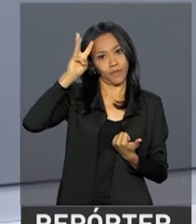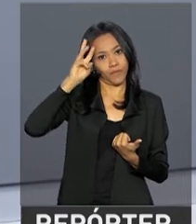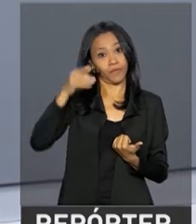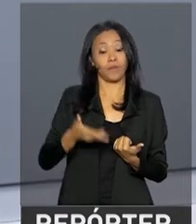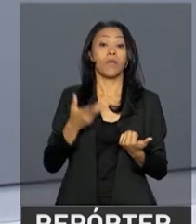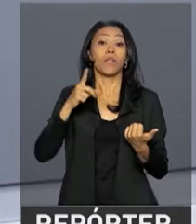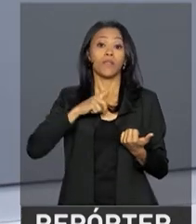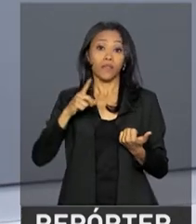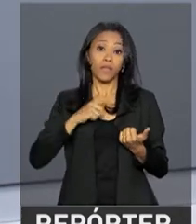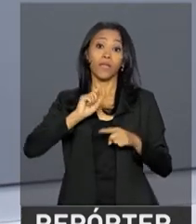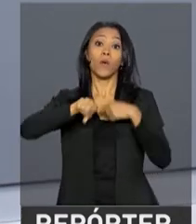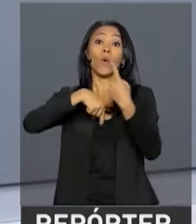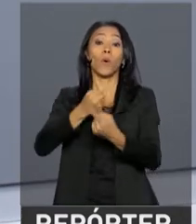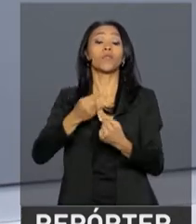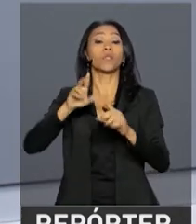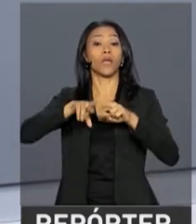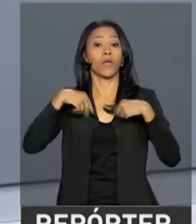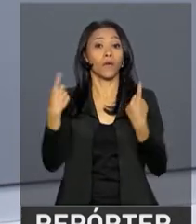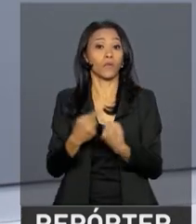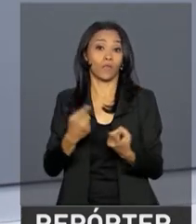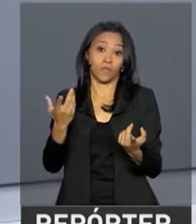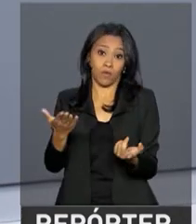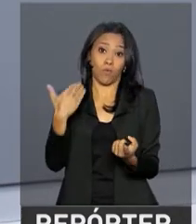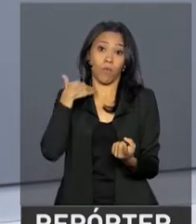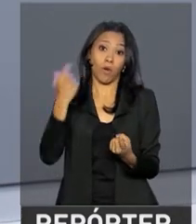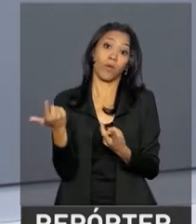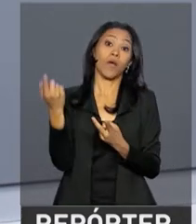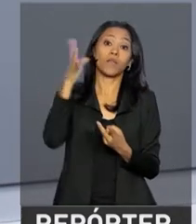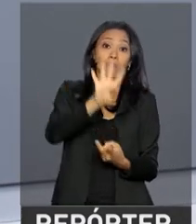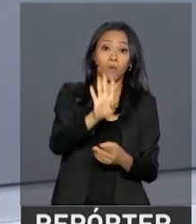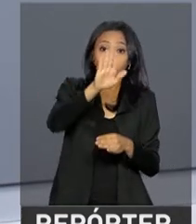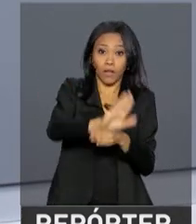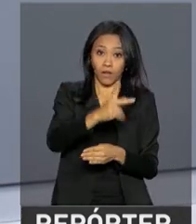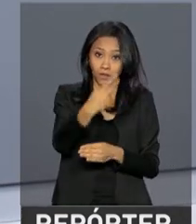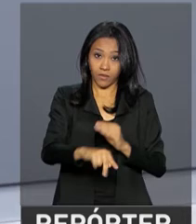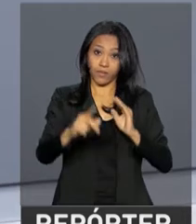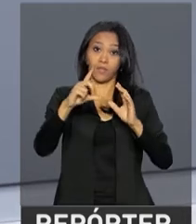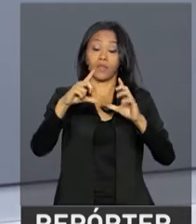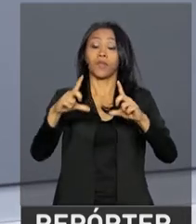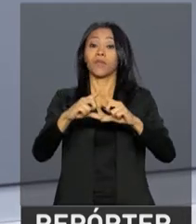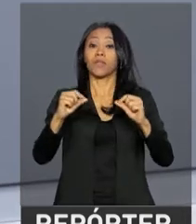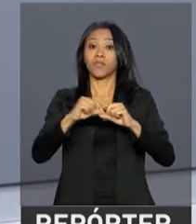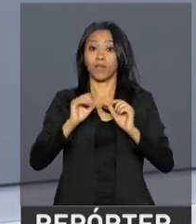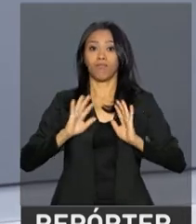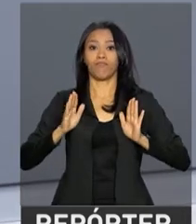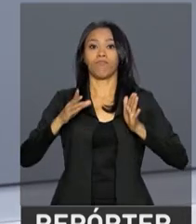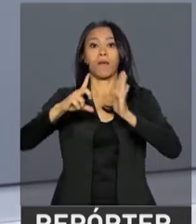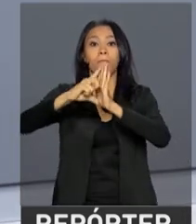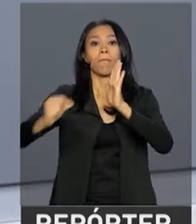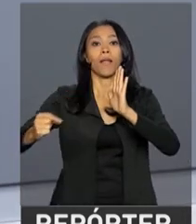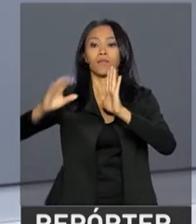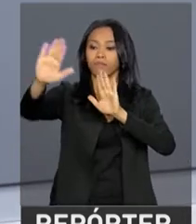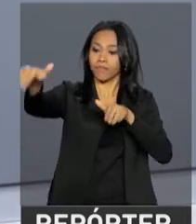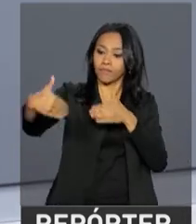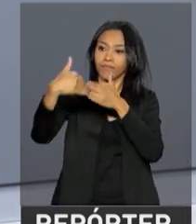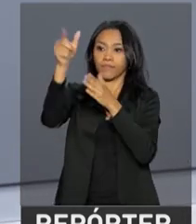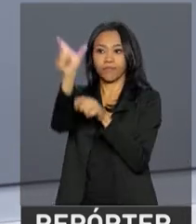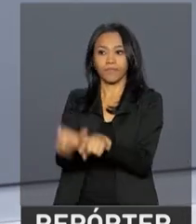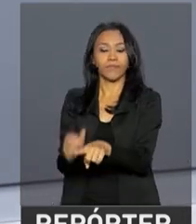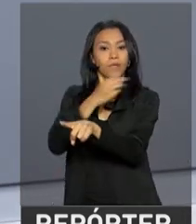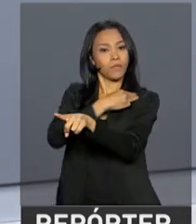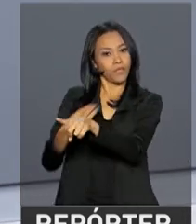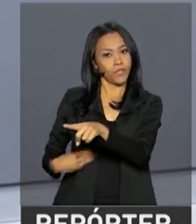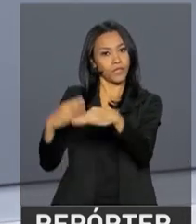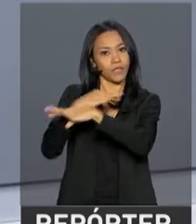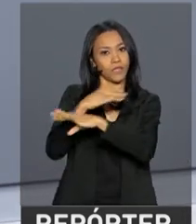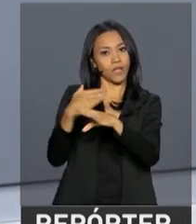com o citibank às quatro horas da tarde já em brasília ele recebe no palácio do planalto alexandre baldy ministro das cidades